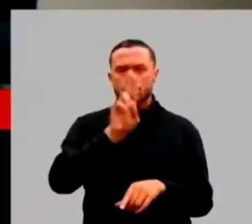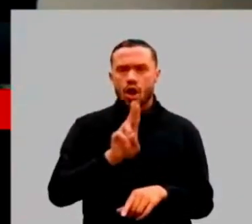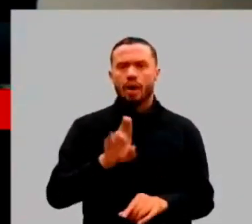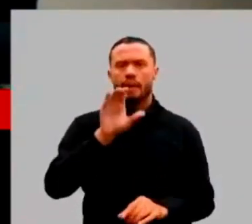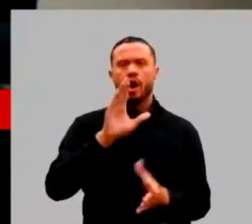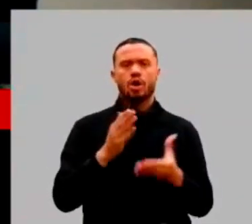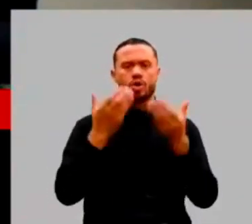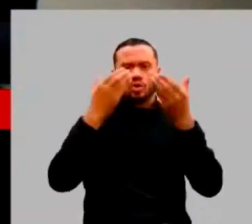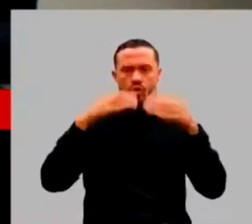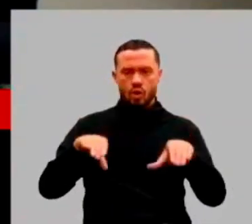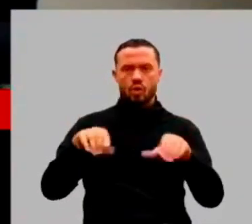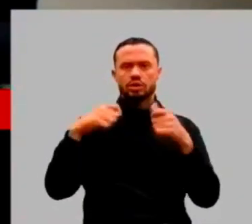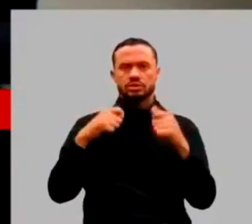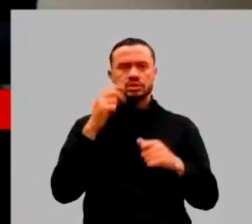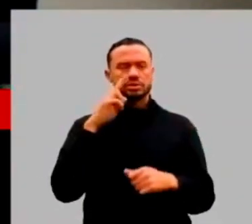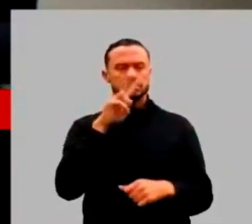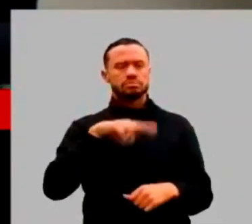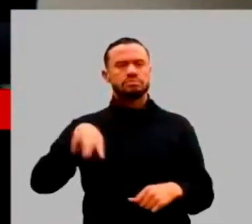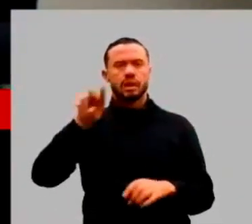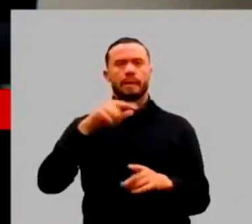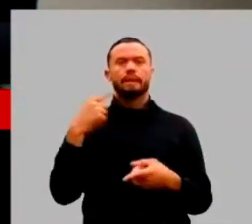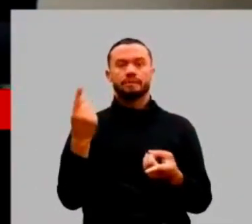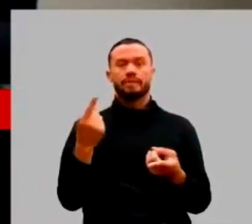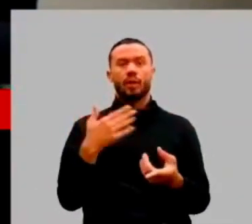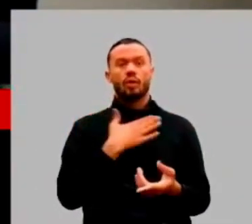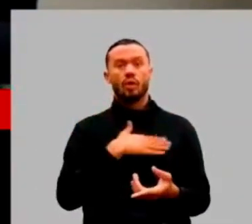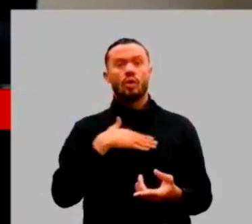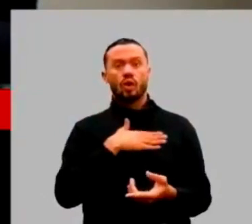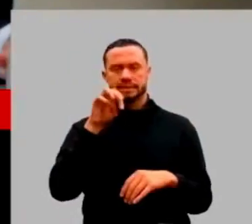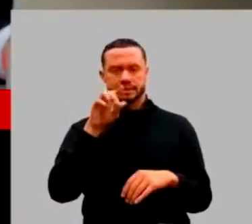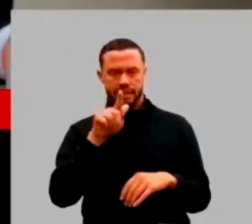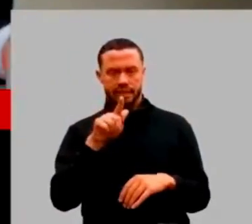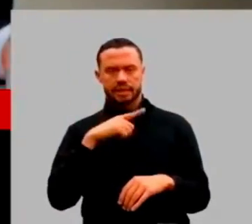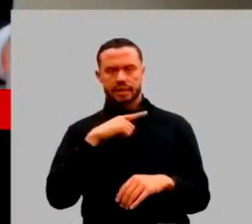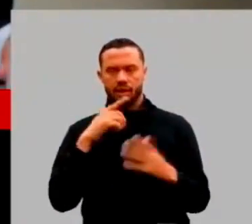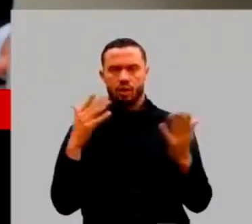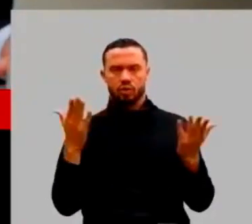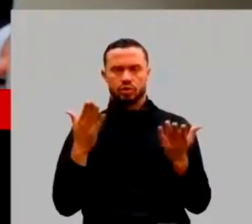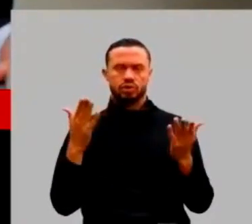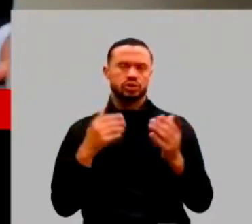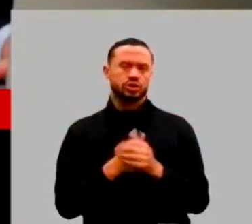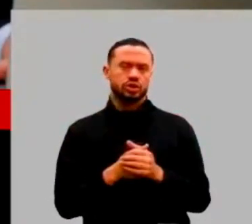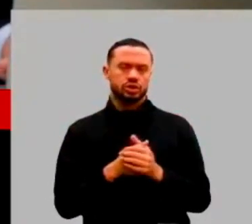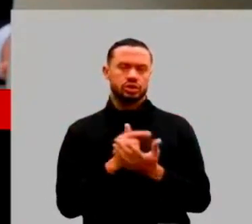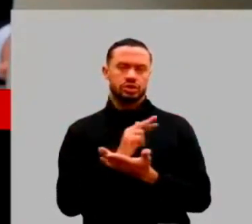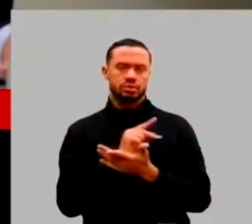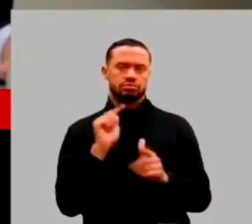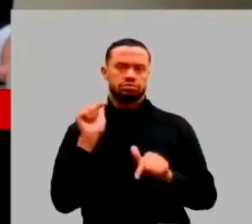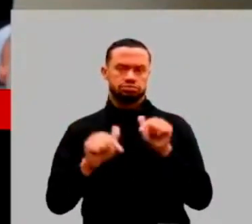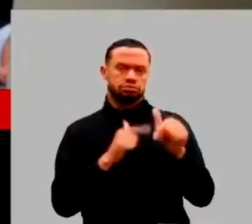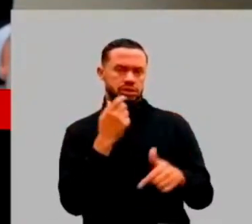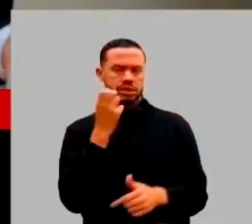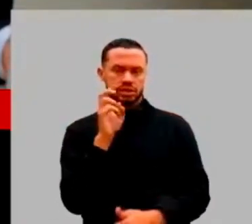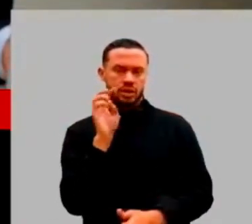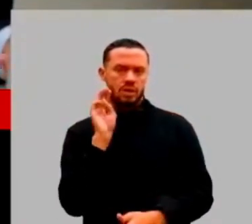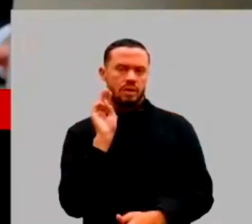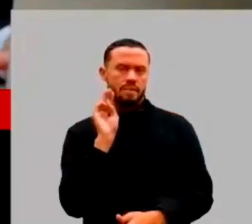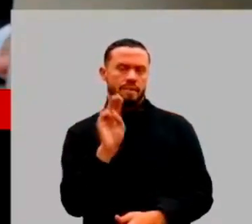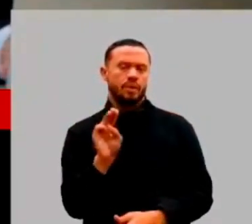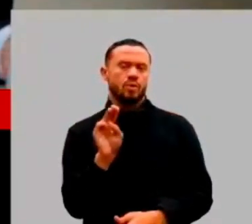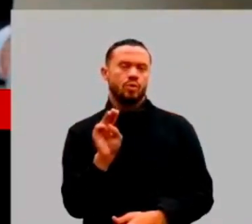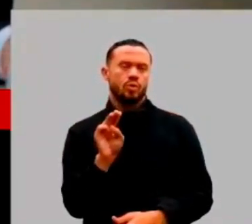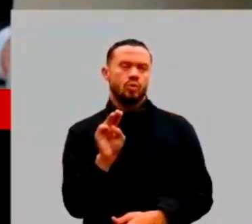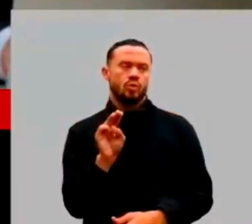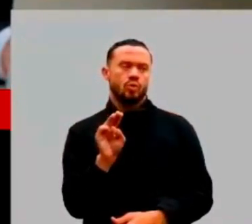leitura toda gente é por isso que eu gosto de ouvir quem pensa diferente da gente cargos existentes 578 cargos